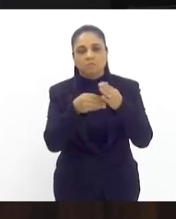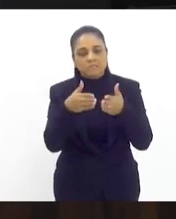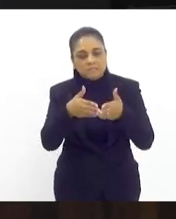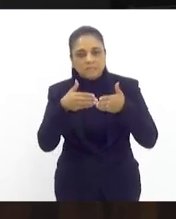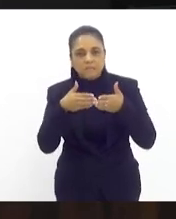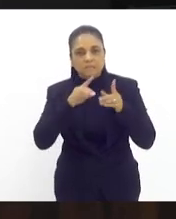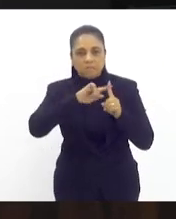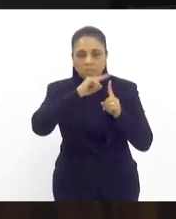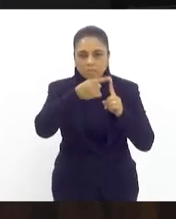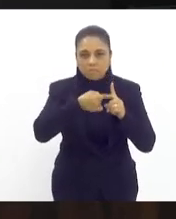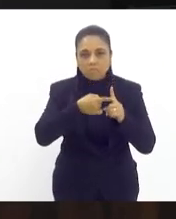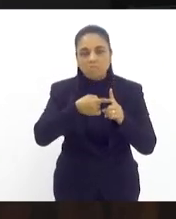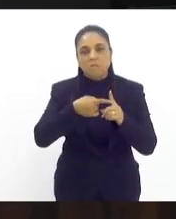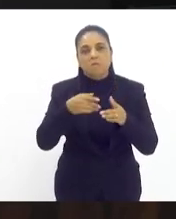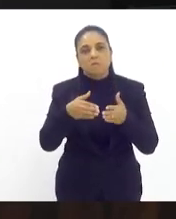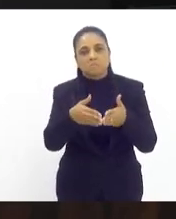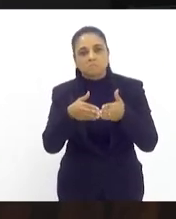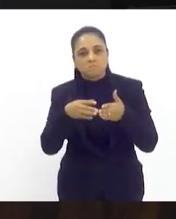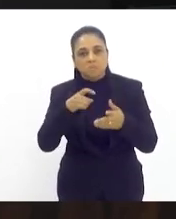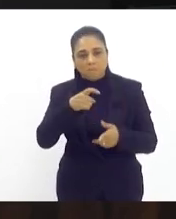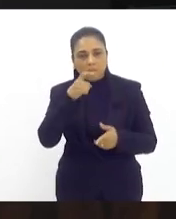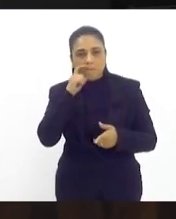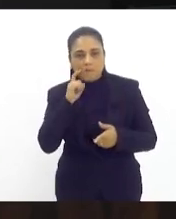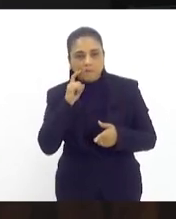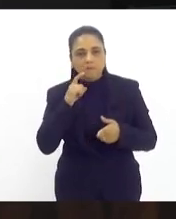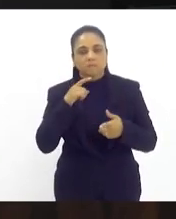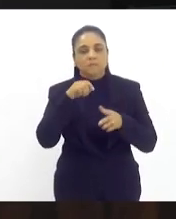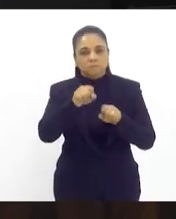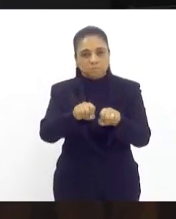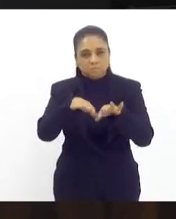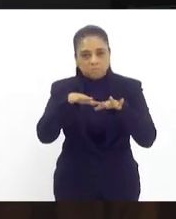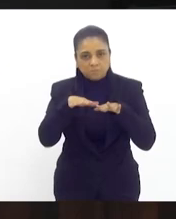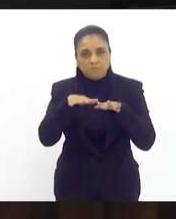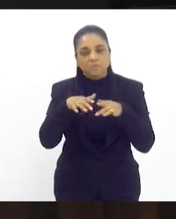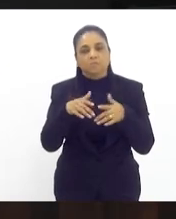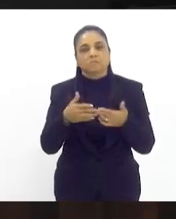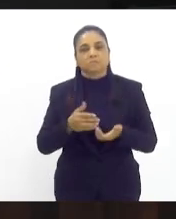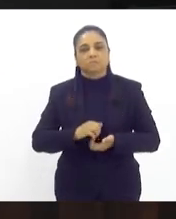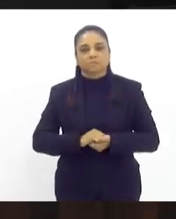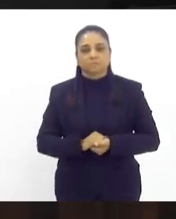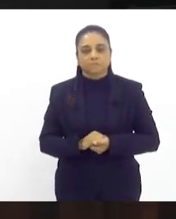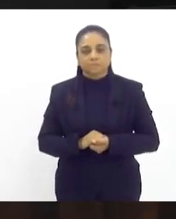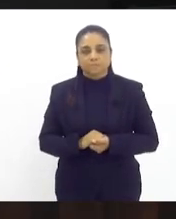licença maternidade paternidade parlamentar e da outras providências